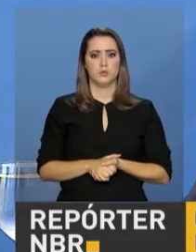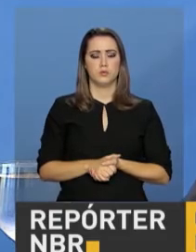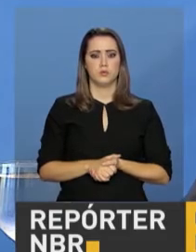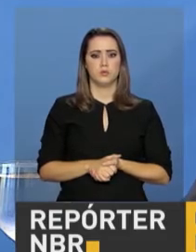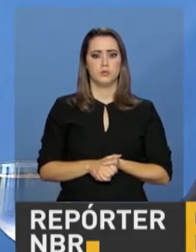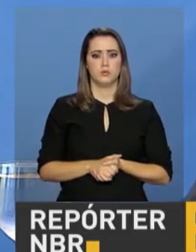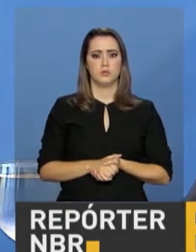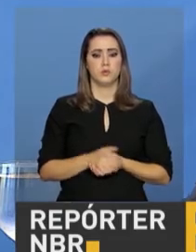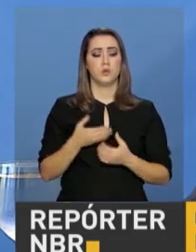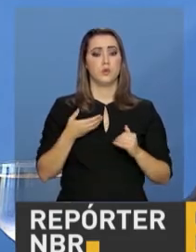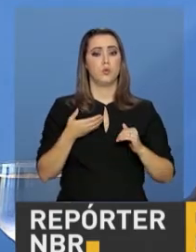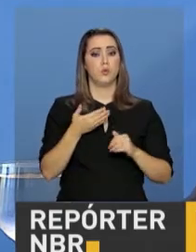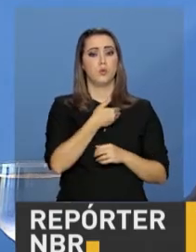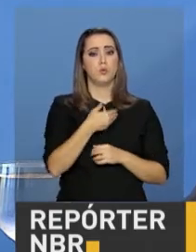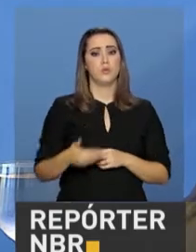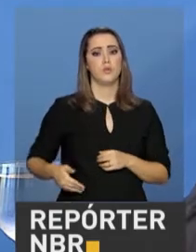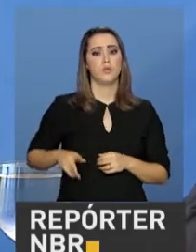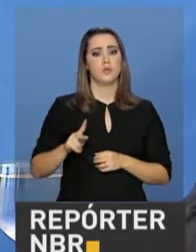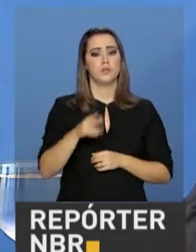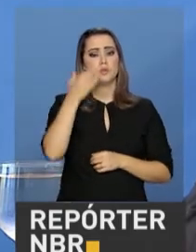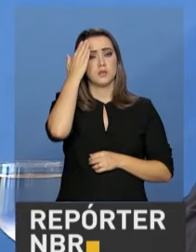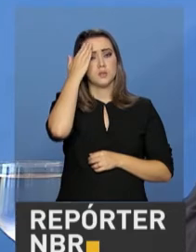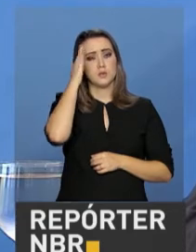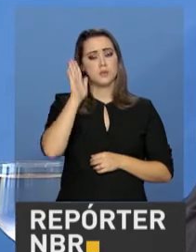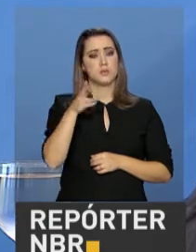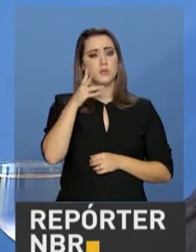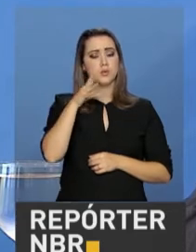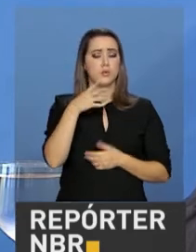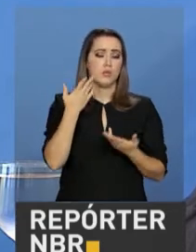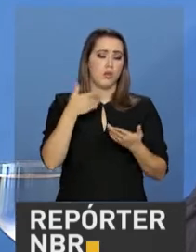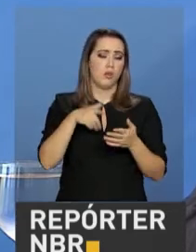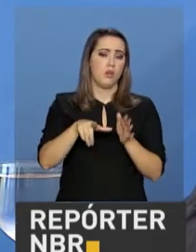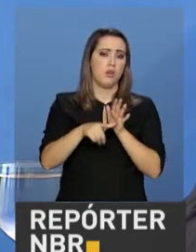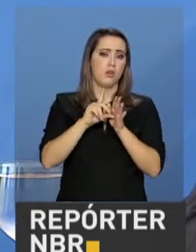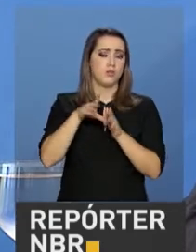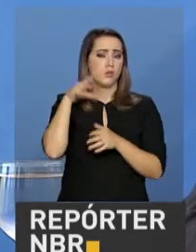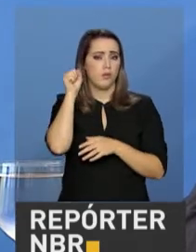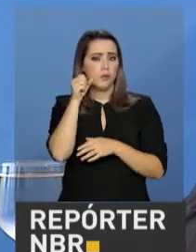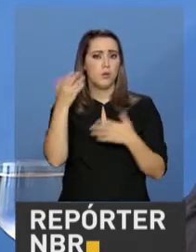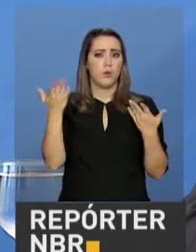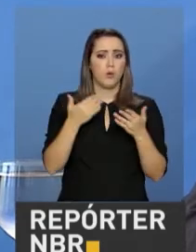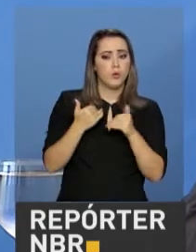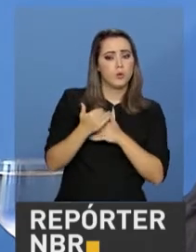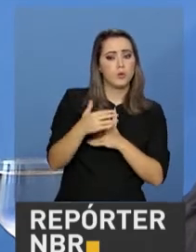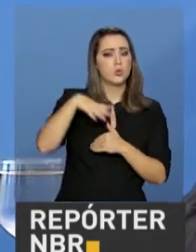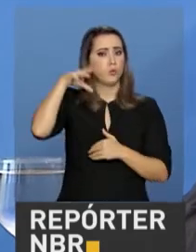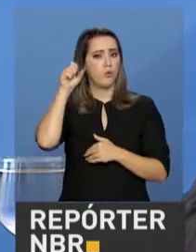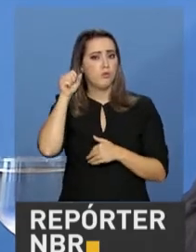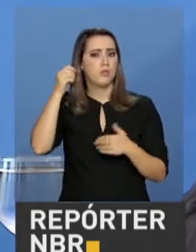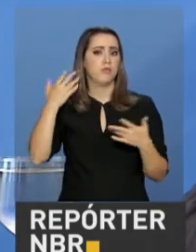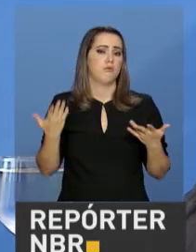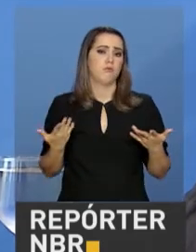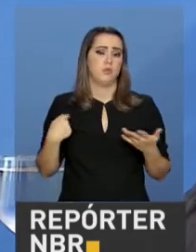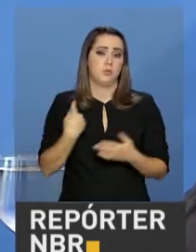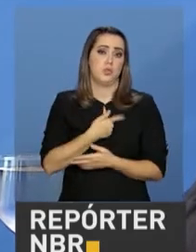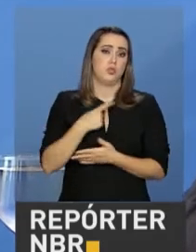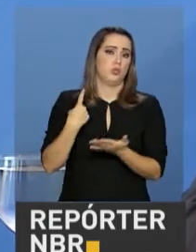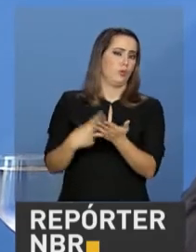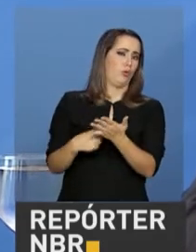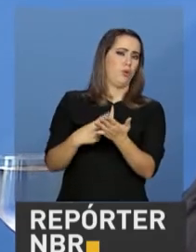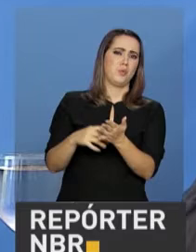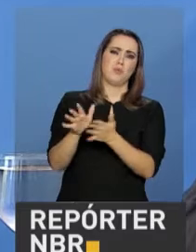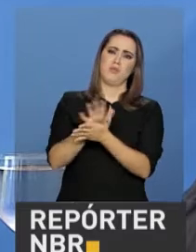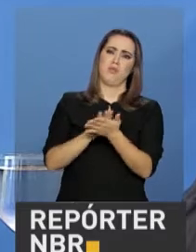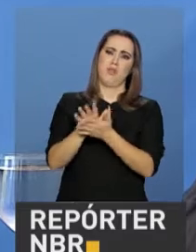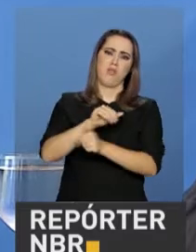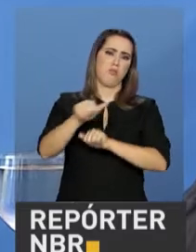como sempre ouviu, continua ouvindo. Agora, nós não temos nenhum compromisso com